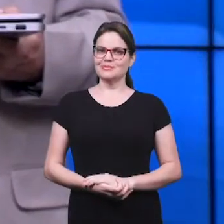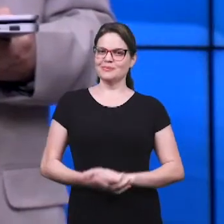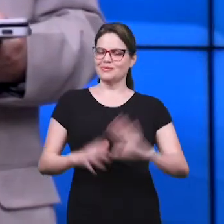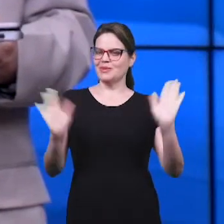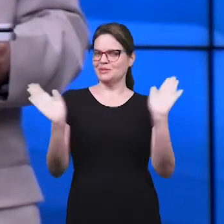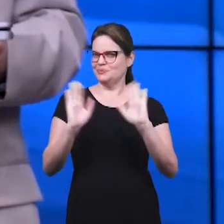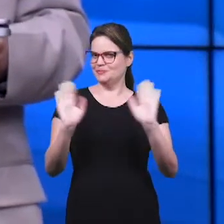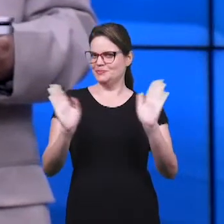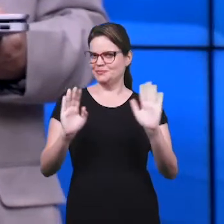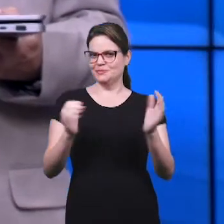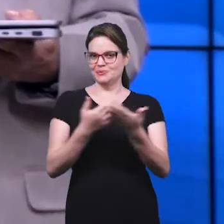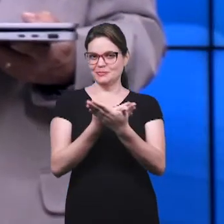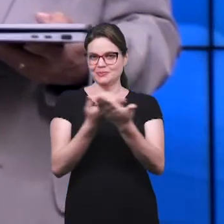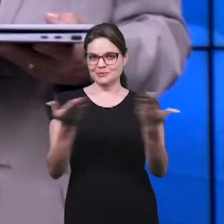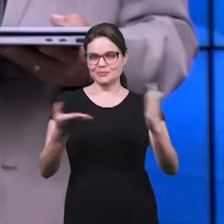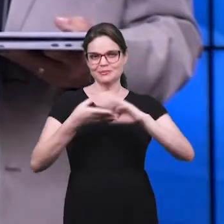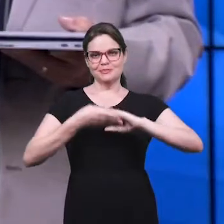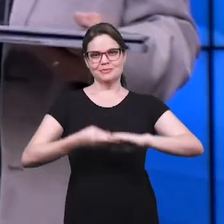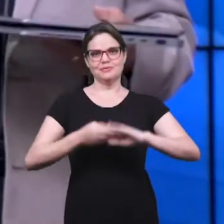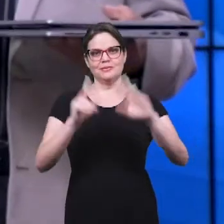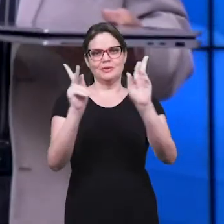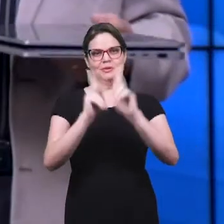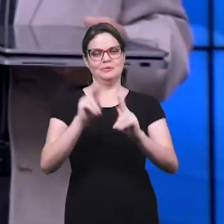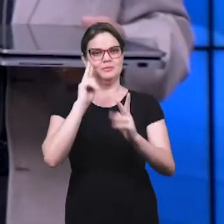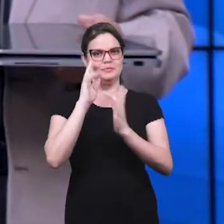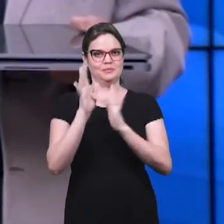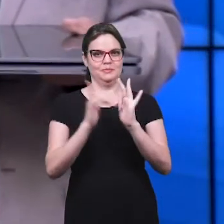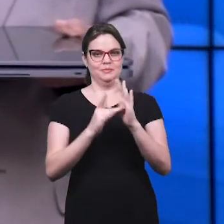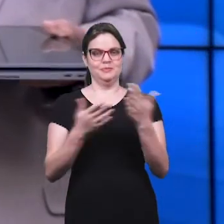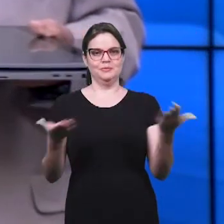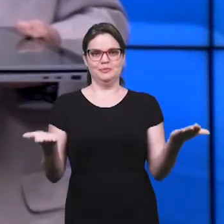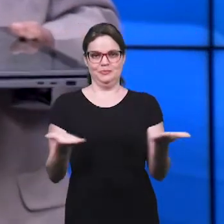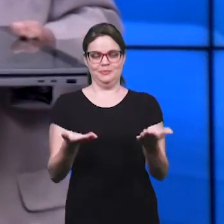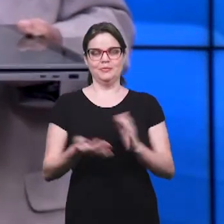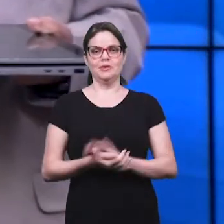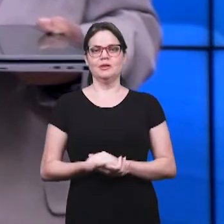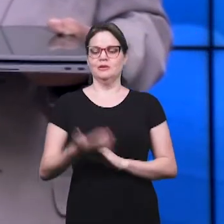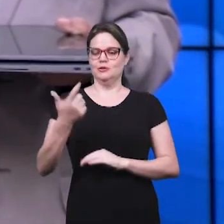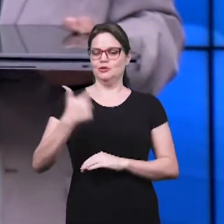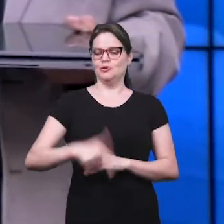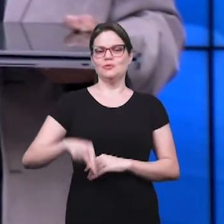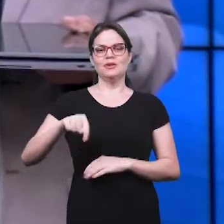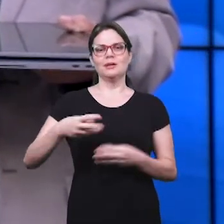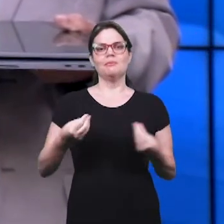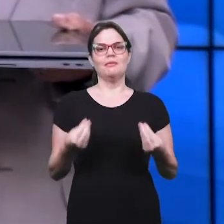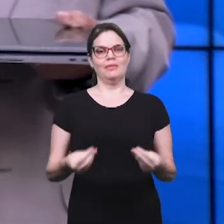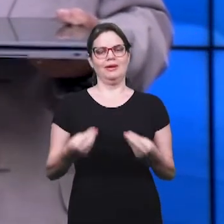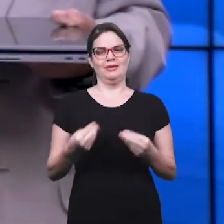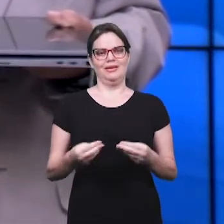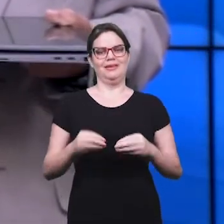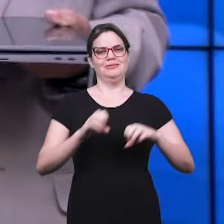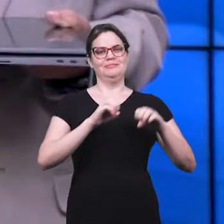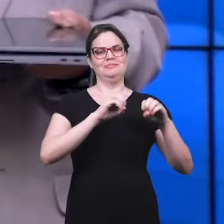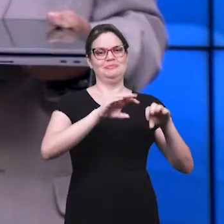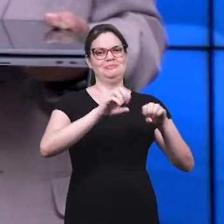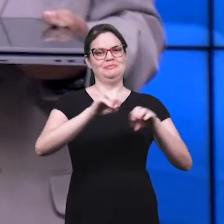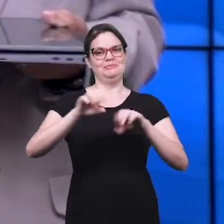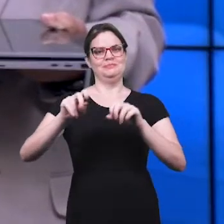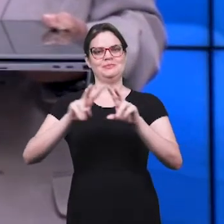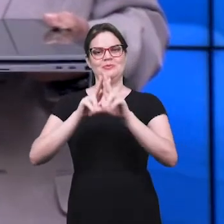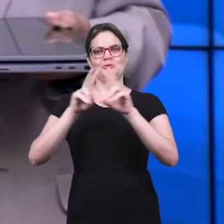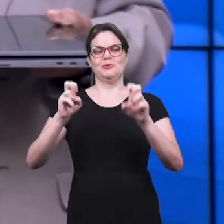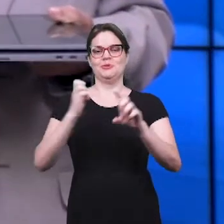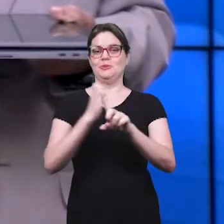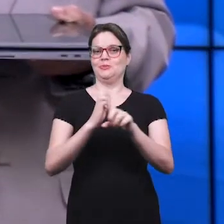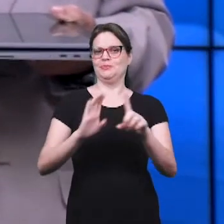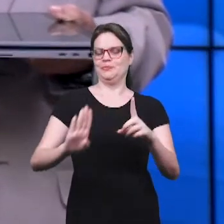Olá, eu quero cumprimentar a todos com a paz do Senhor Jesus. Nós estamos aqui mais uma vez para adiantarmos algum assunto da Escola Bíblica